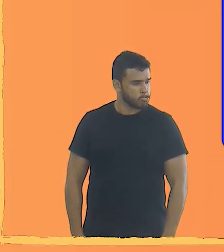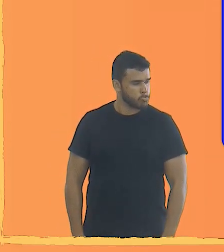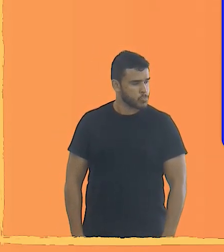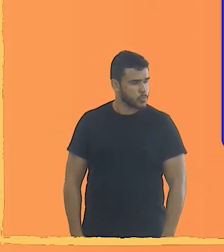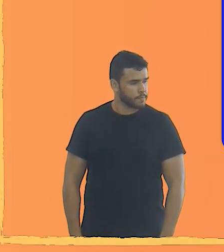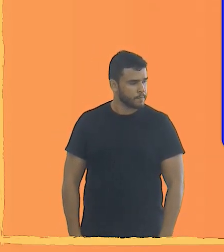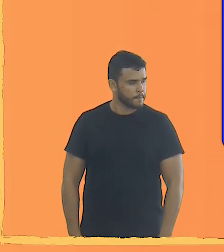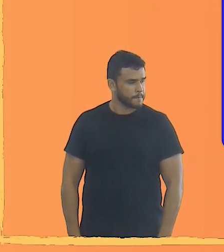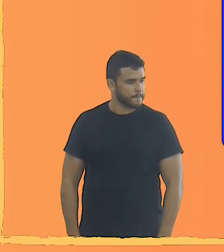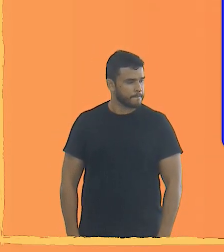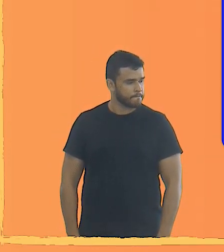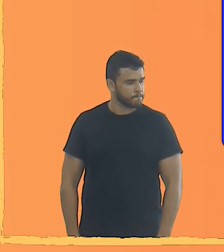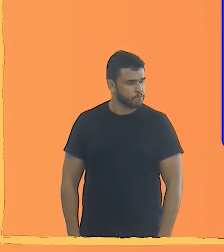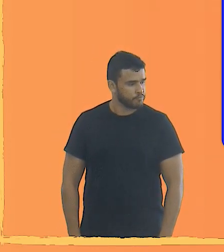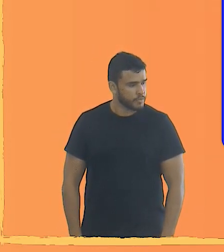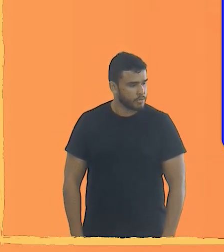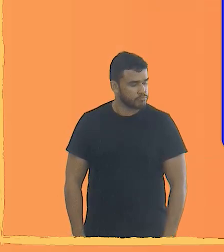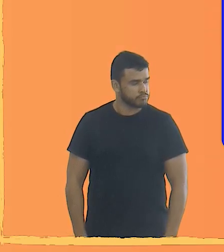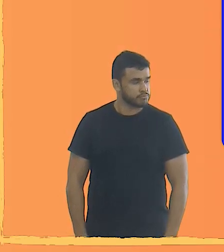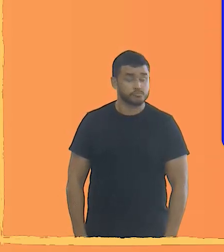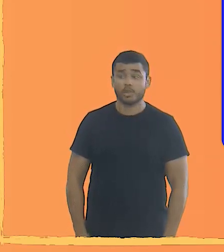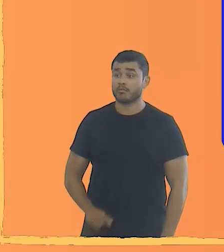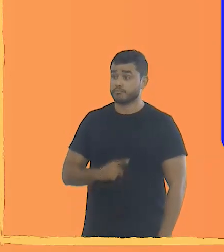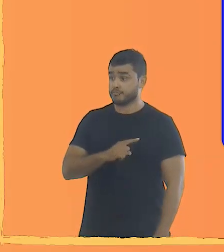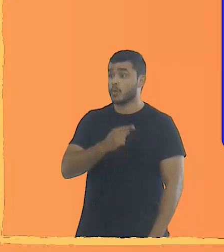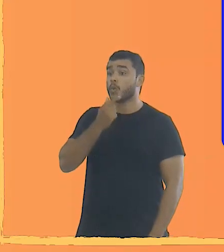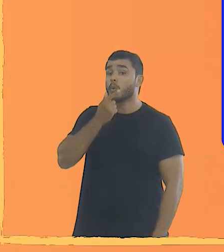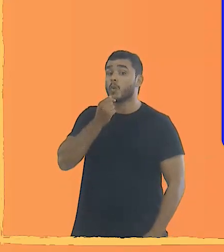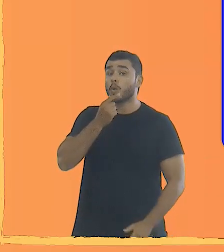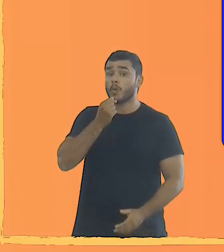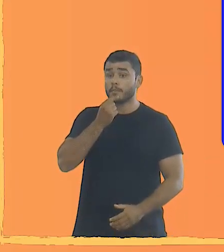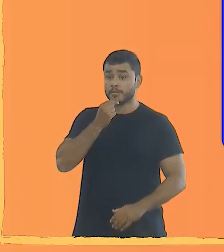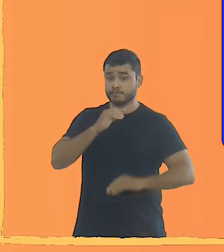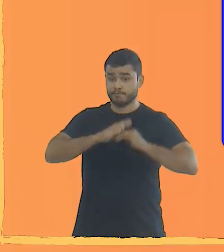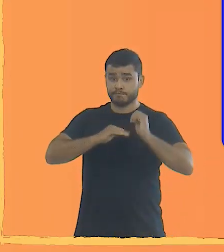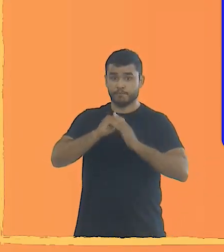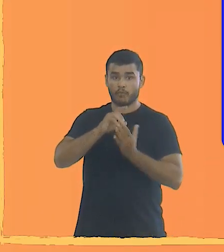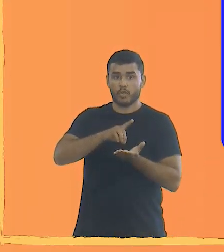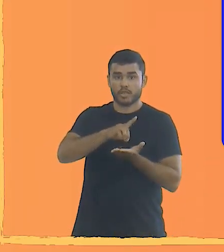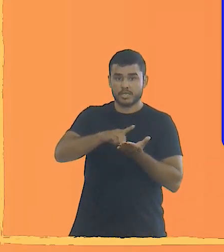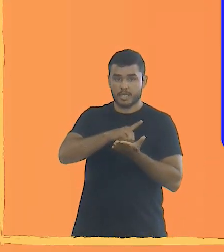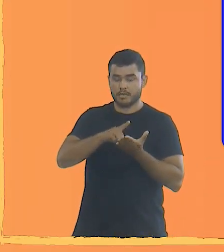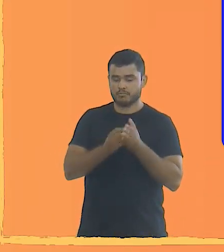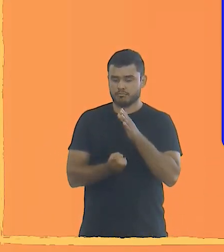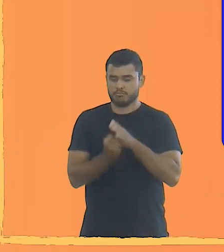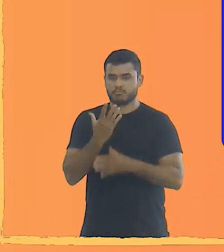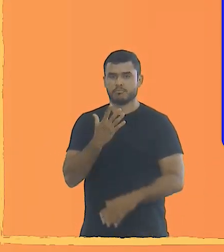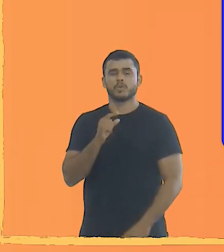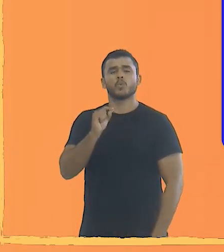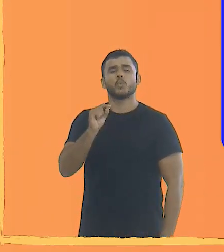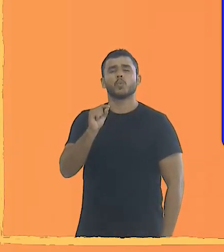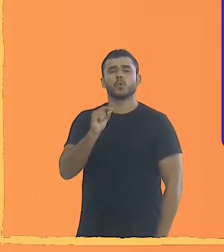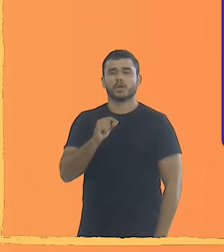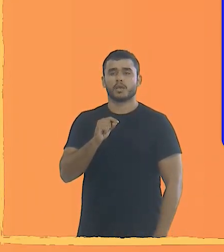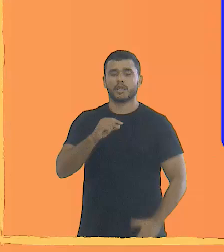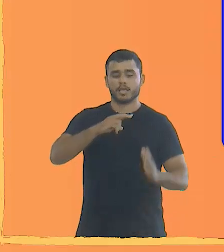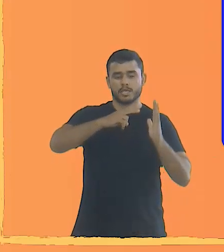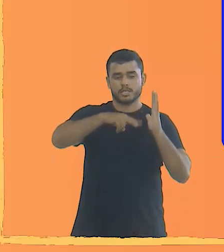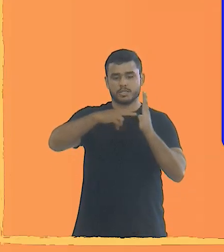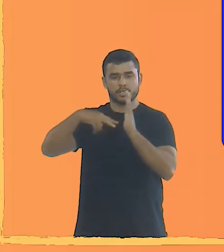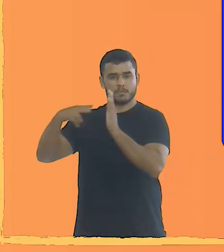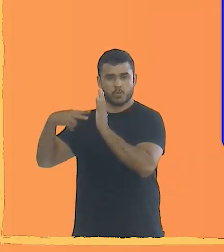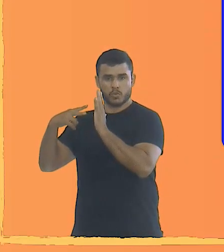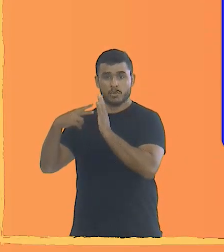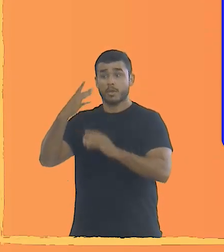cores. O sistema consiste na utilização de símbolos que identificam as cores primárias, que é o azul, o amarelo e o